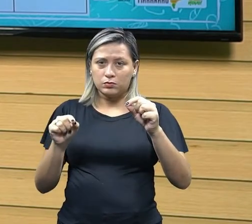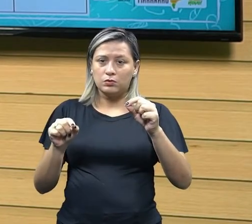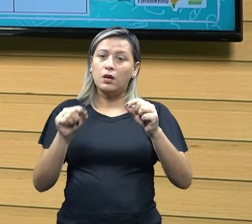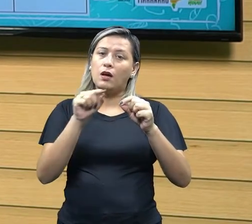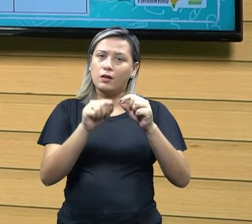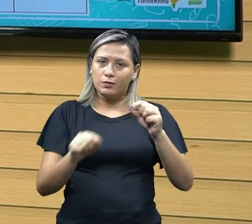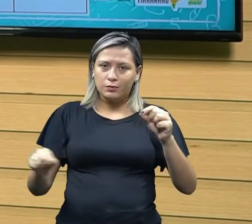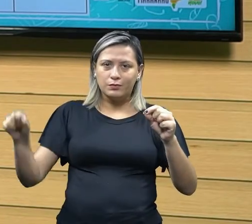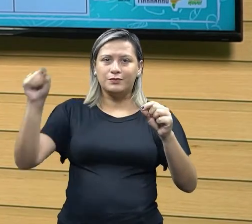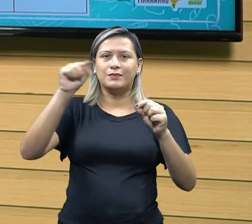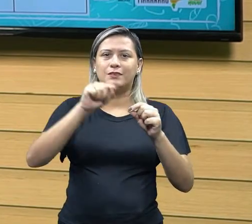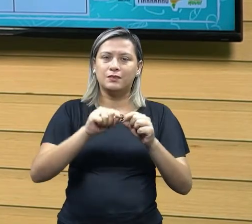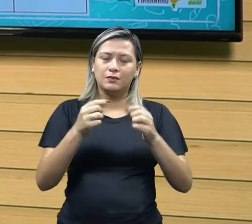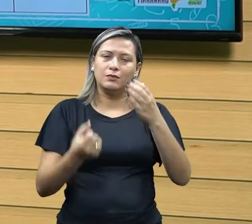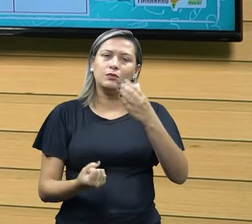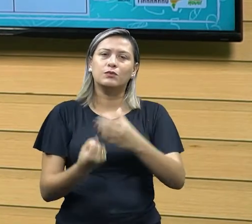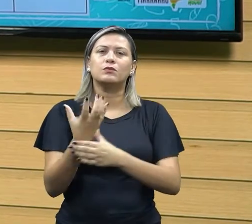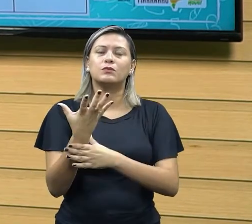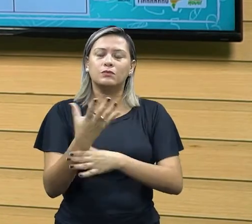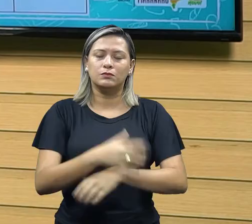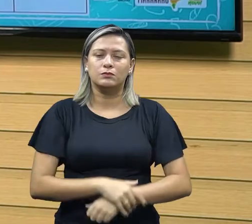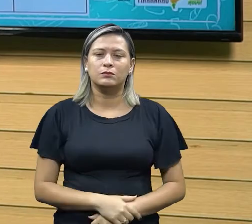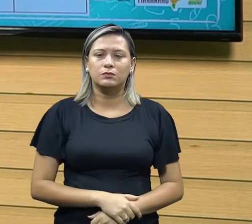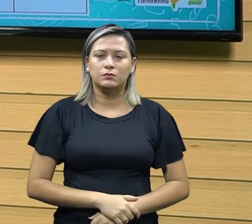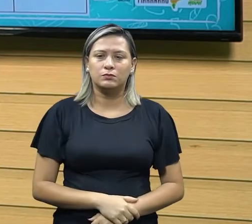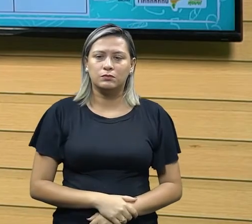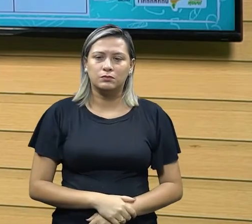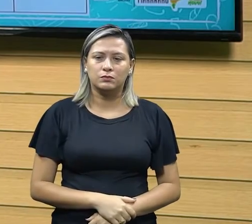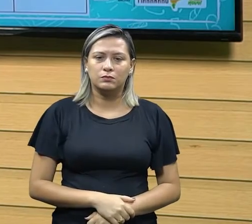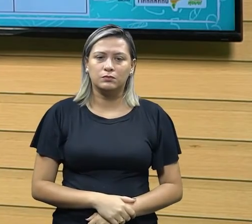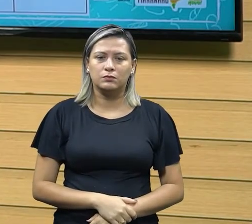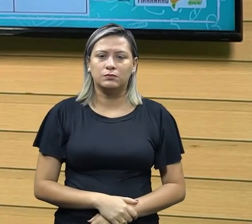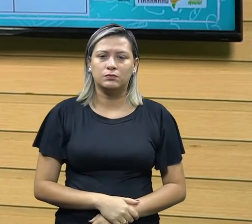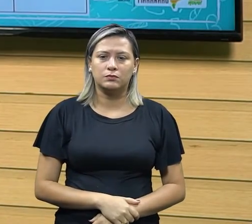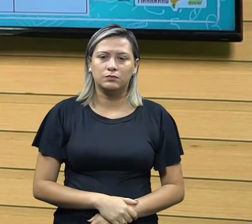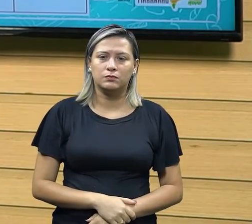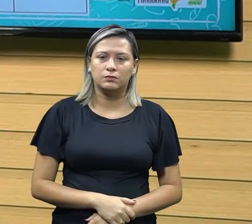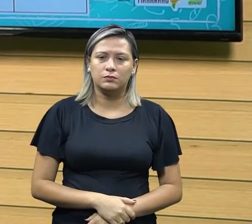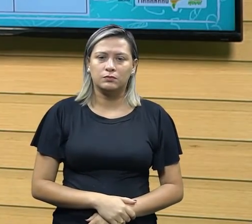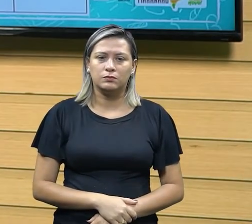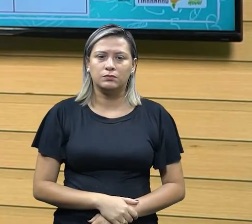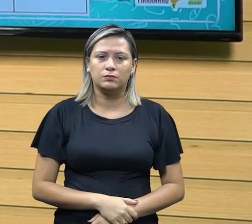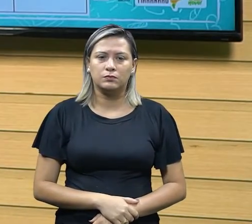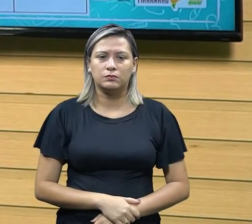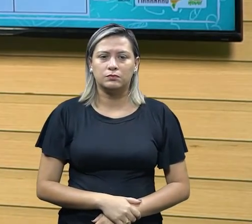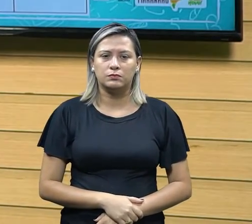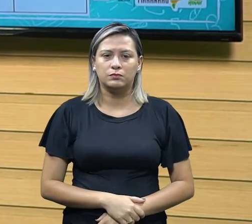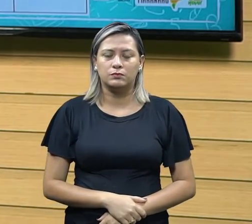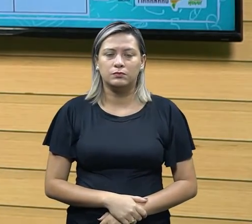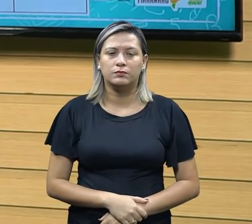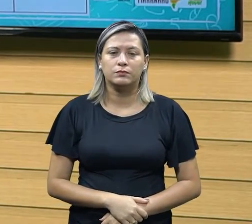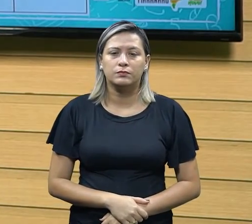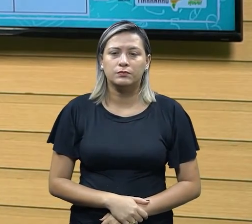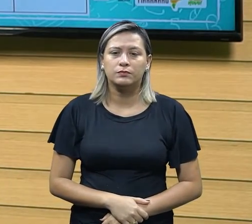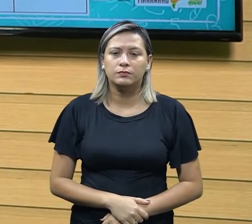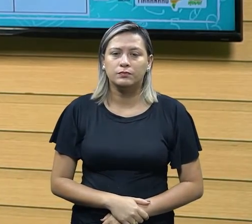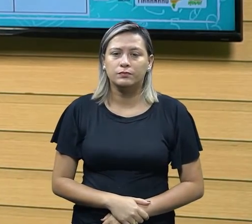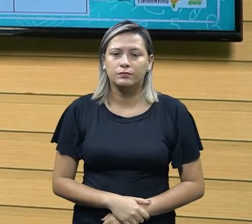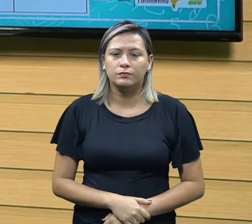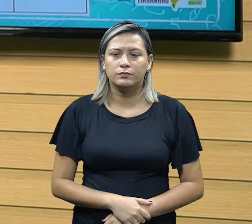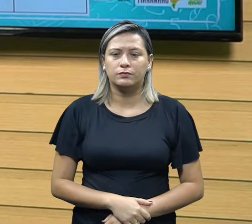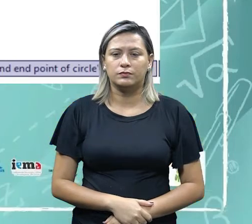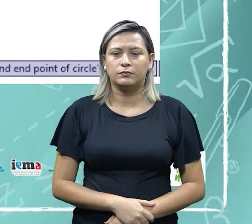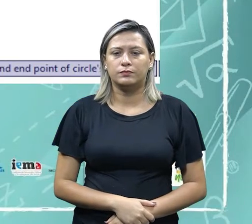pontos, o círculo será formado automaticamente. Um círculo com aquele raio ali e com um ponto no centro